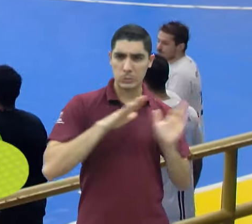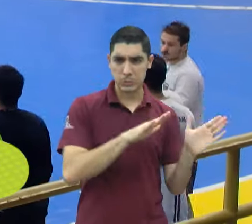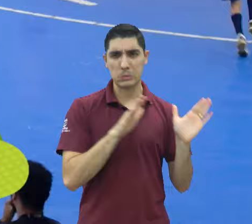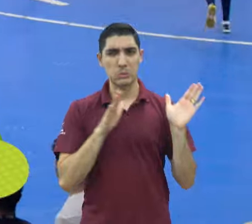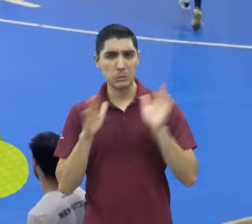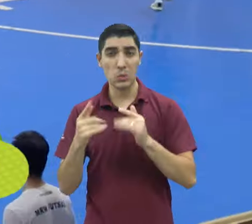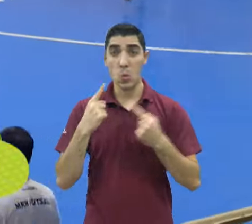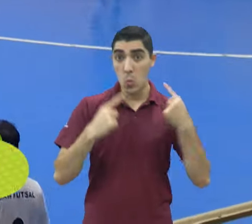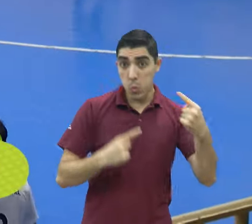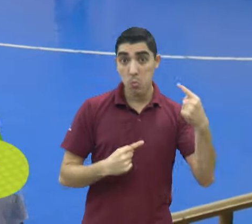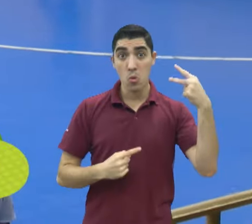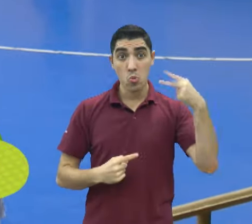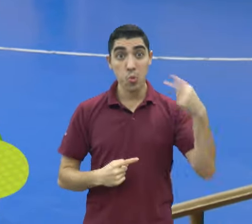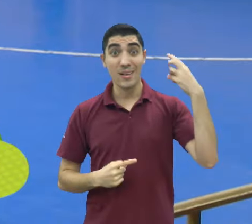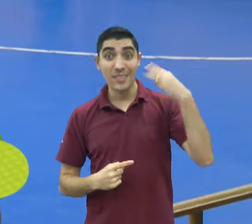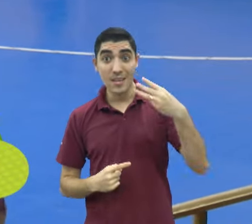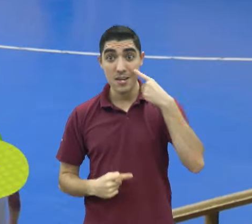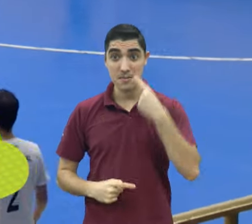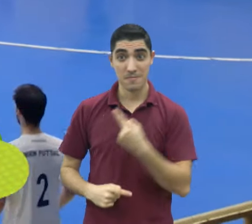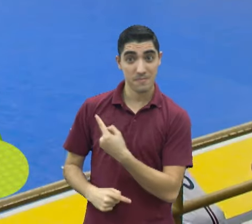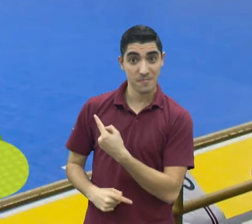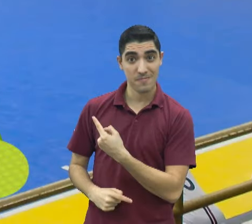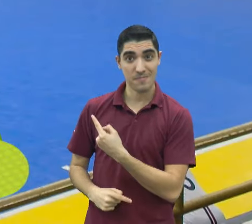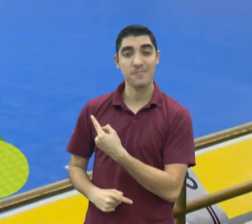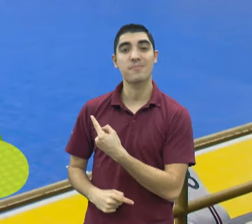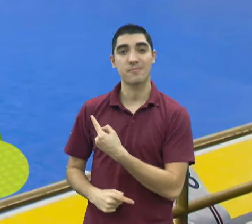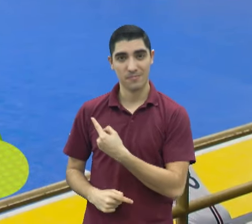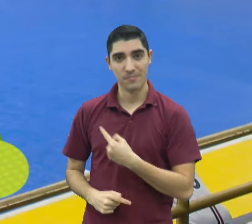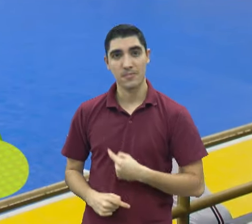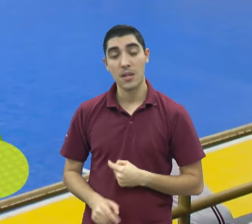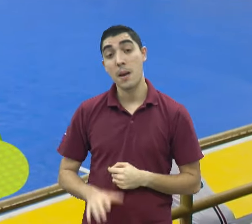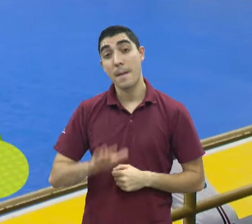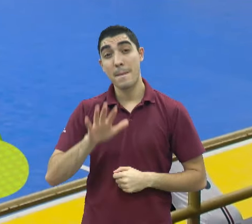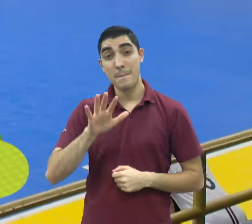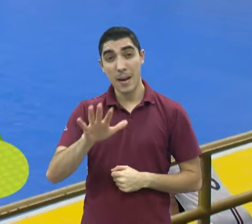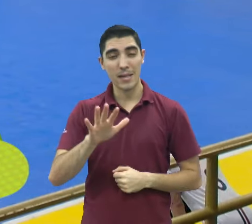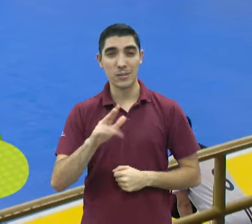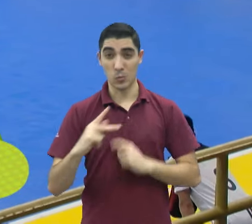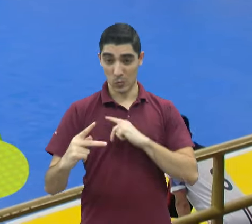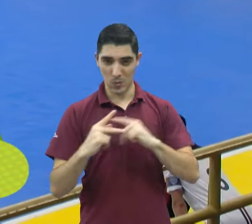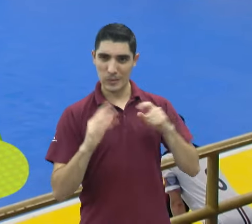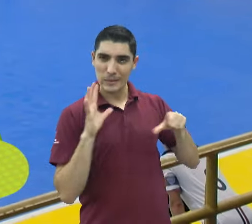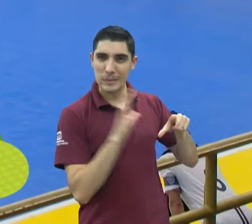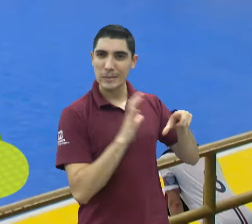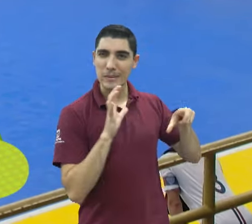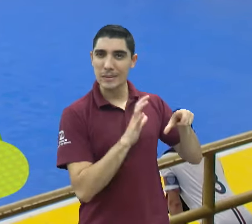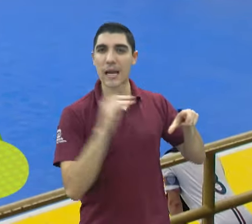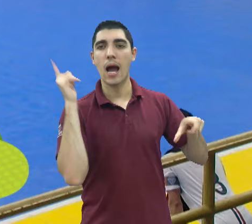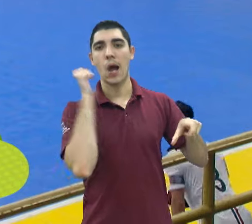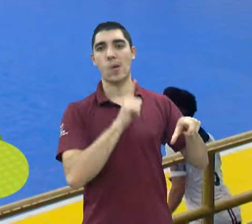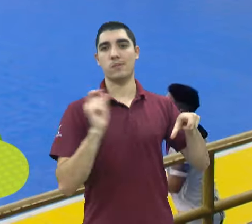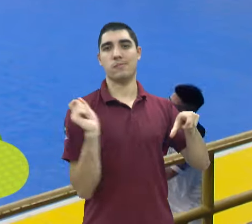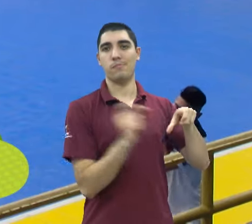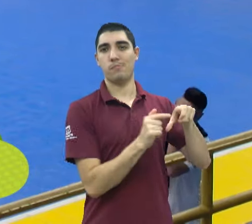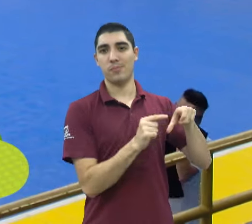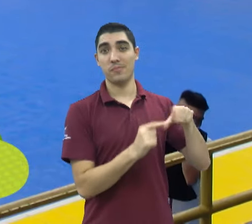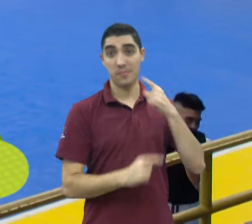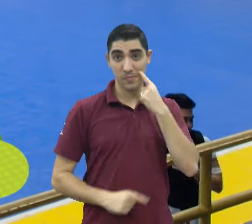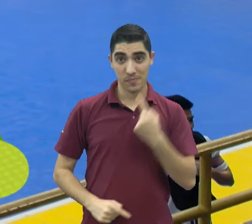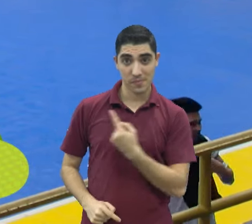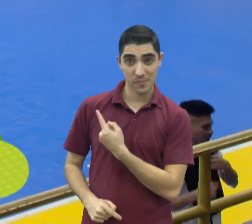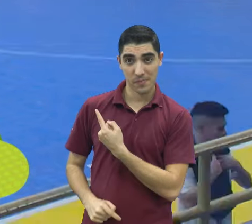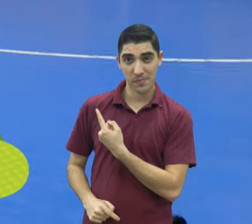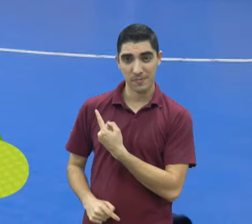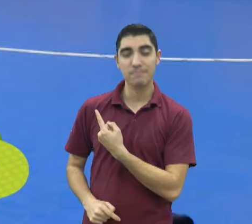2, 3 vezes no primeiro tempo. Só que de tanto insistir, os joseenses abriram o placar nesse lance,